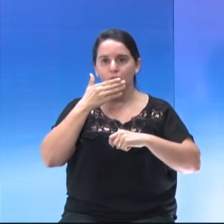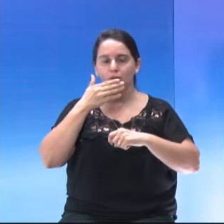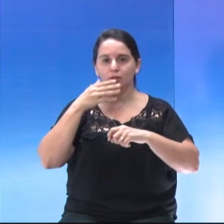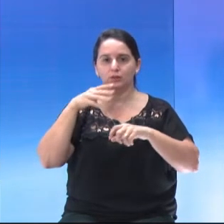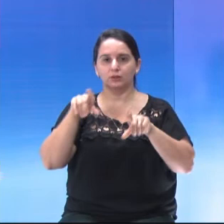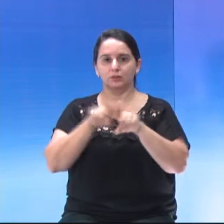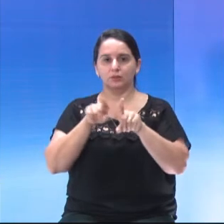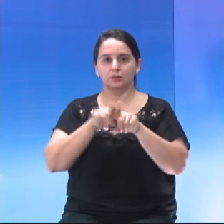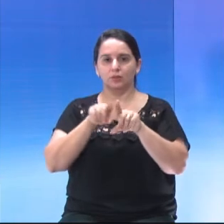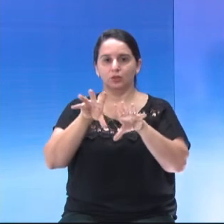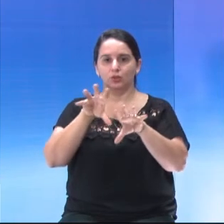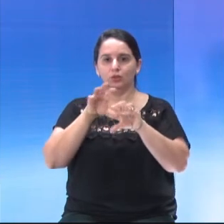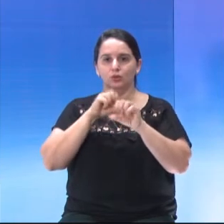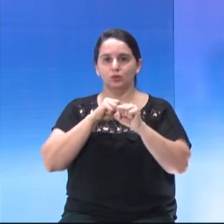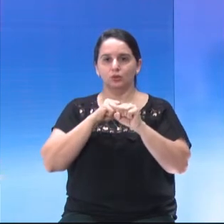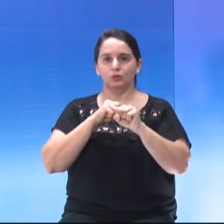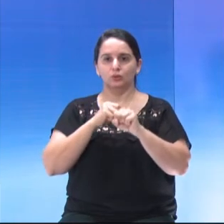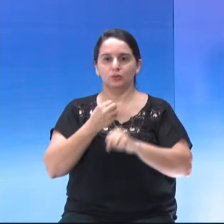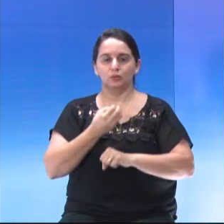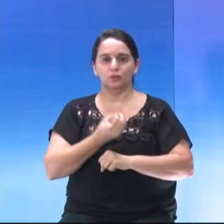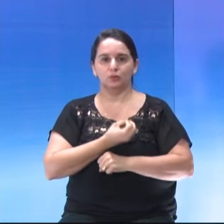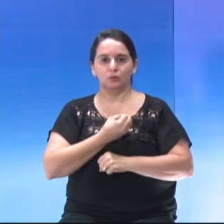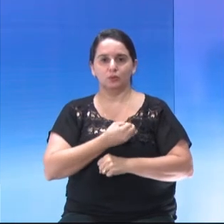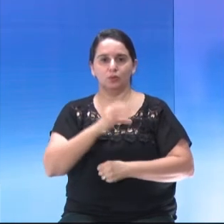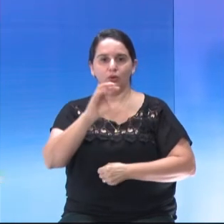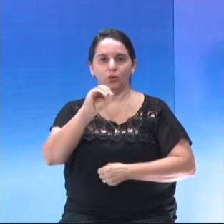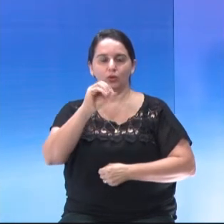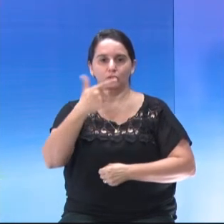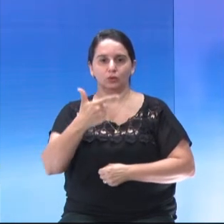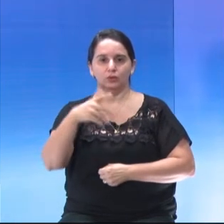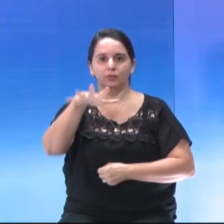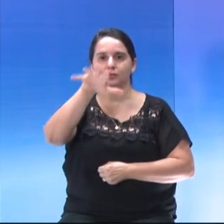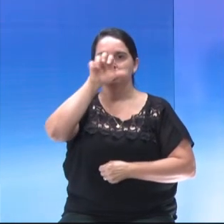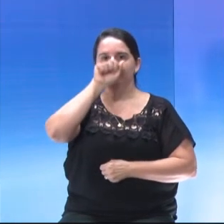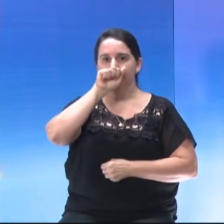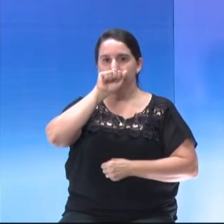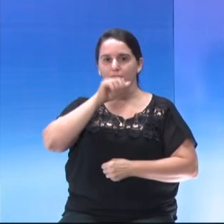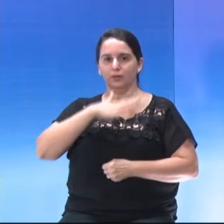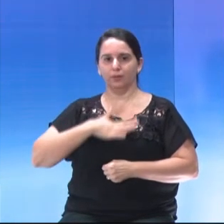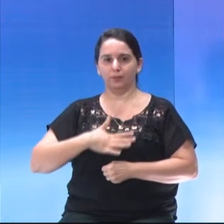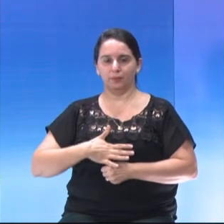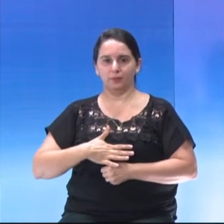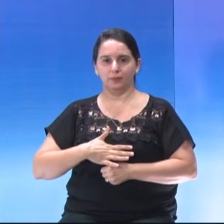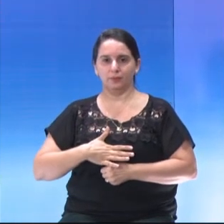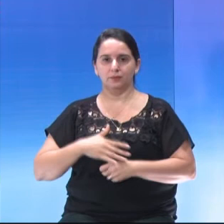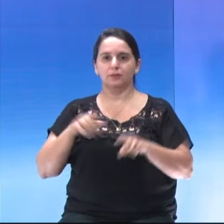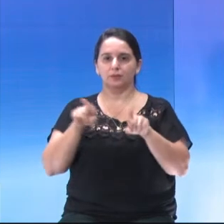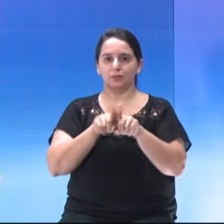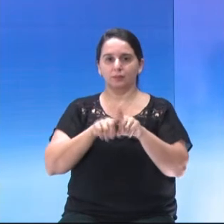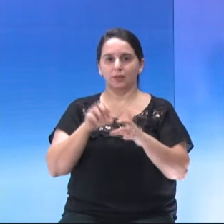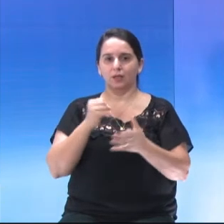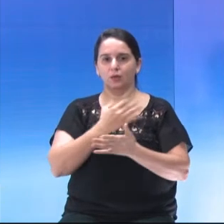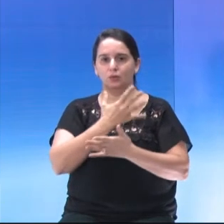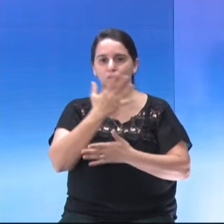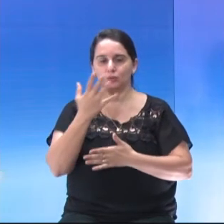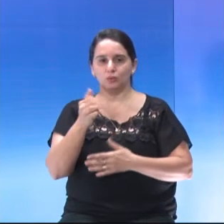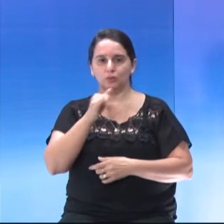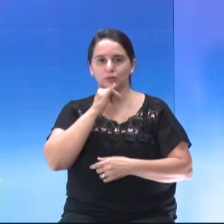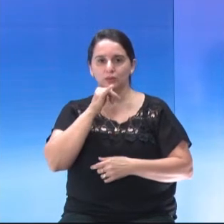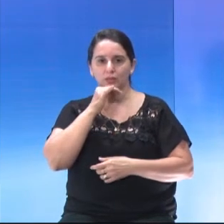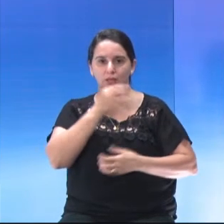completamente oxidada na presença de O2, de oxigênio. Entretanto, em alguns casos, as